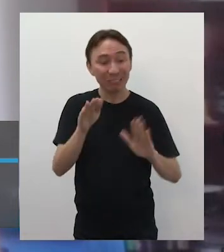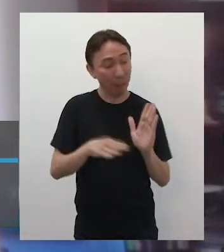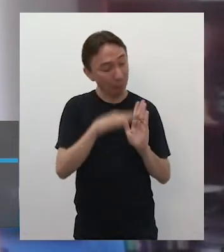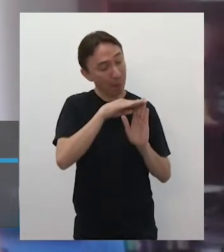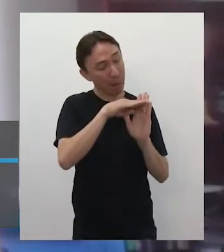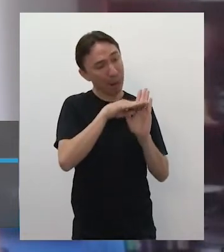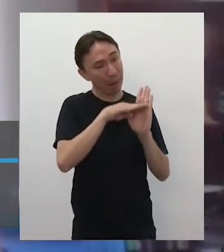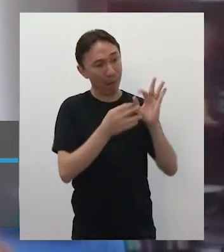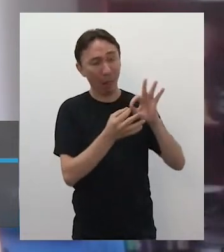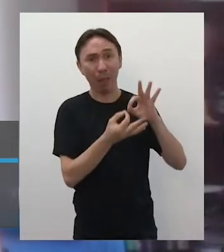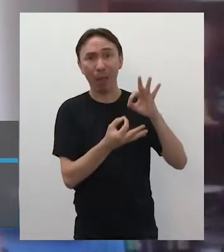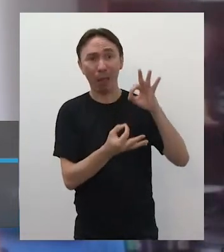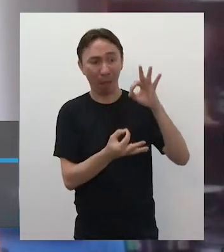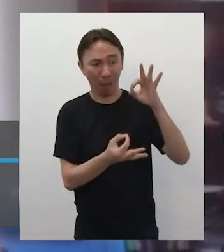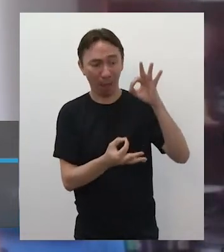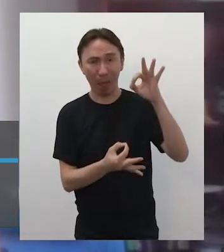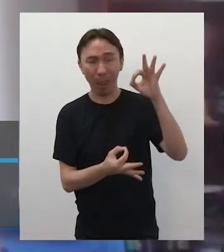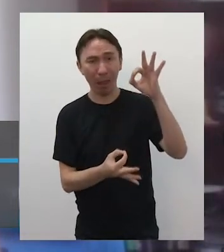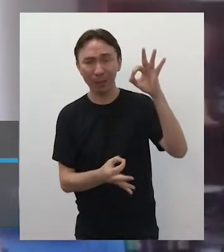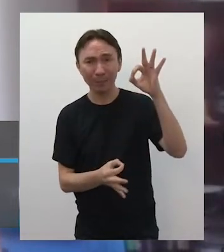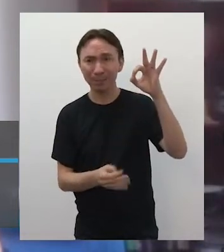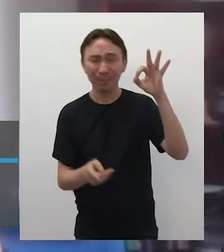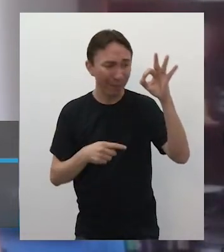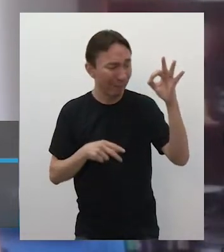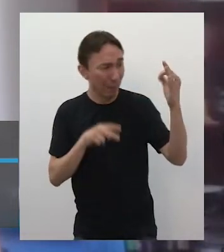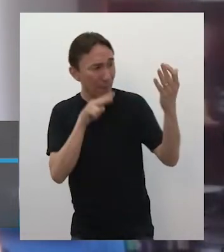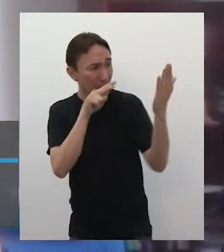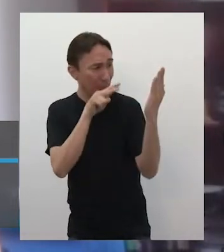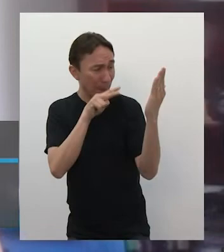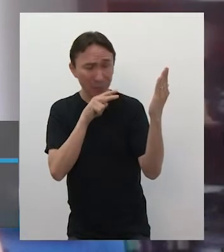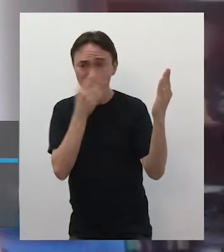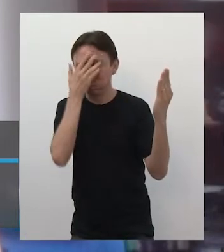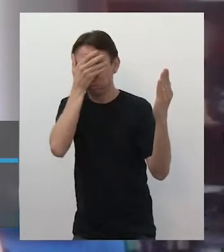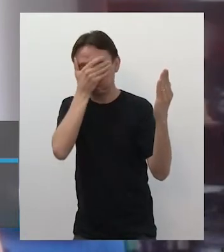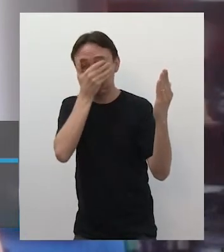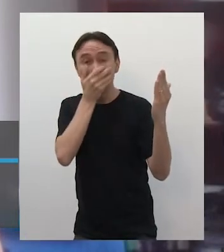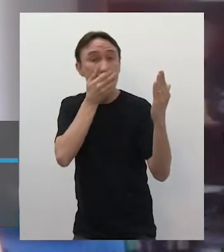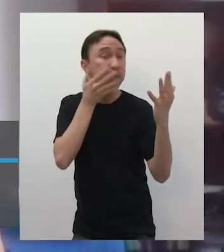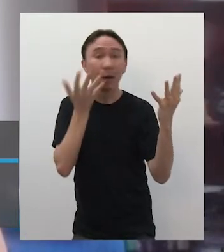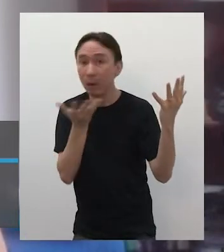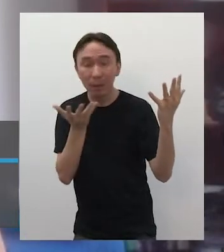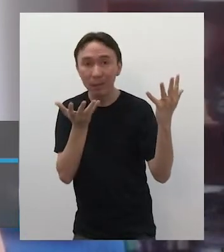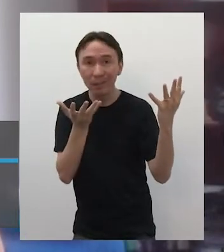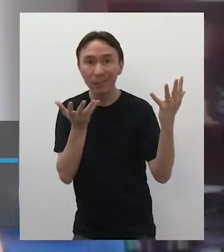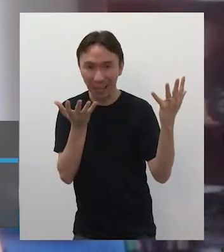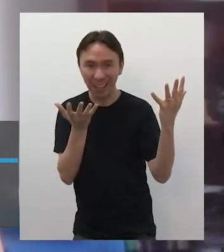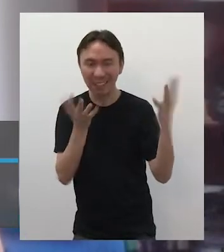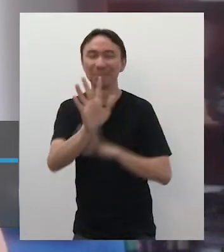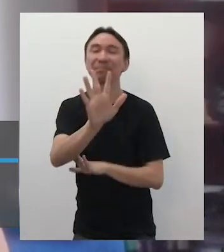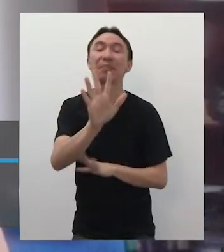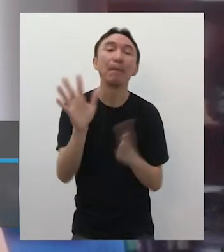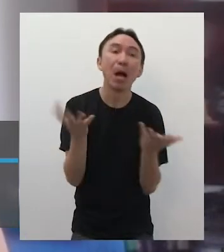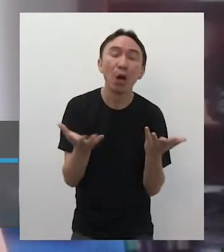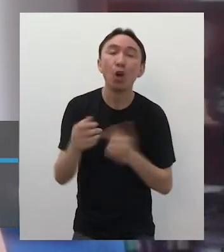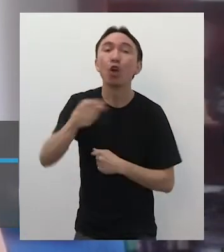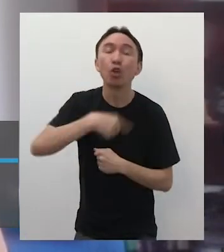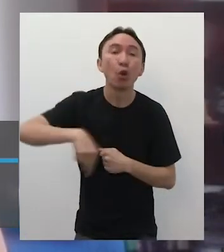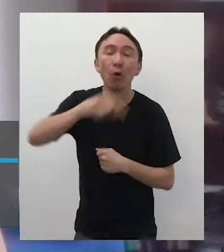Pois é, né? Muito bacana. Obrigada, Elisângela. Justamente, né? A gente até tenta usar